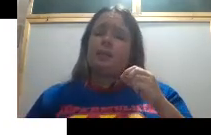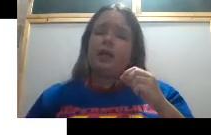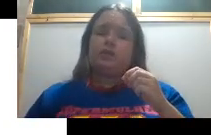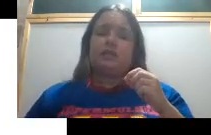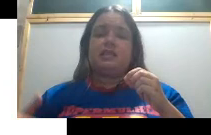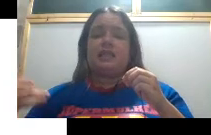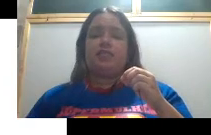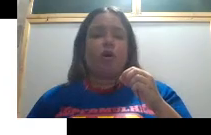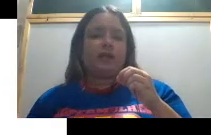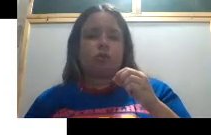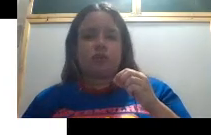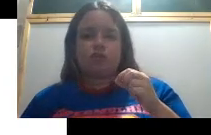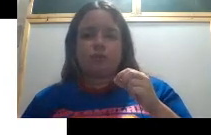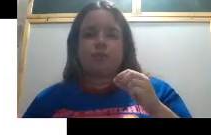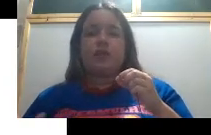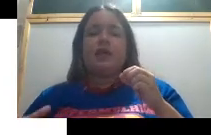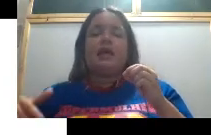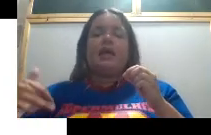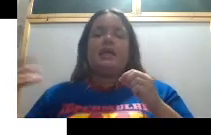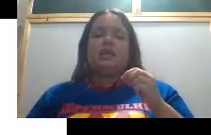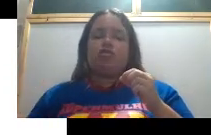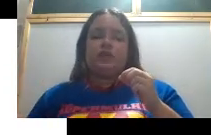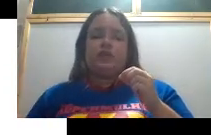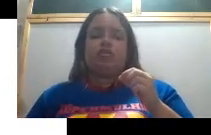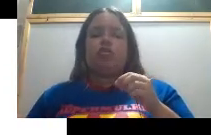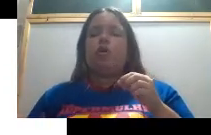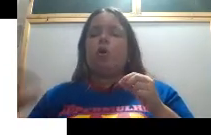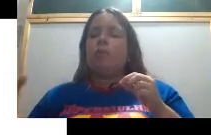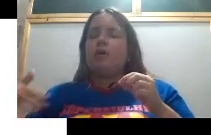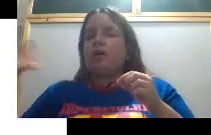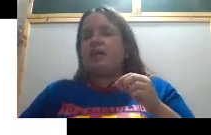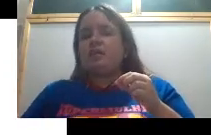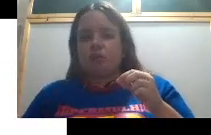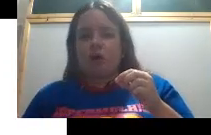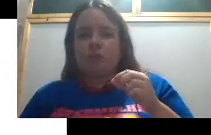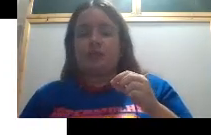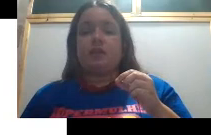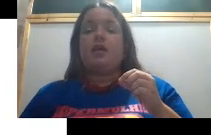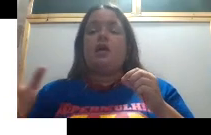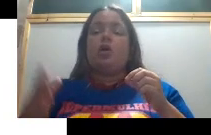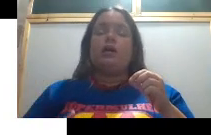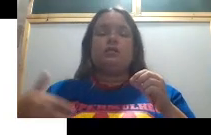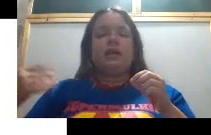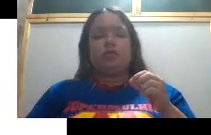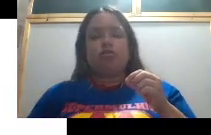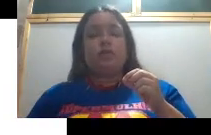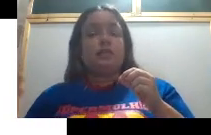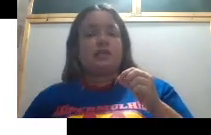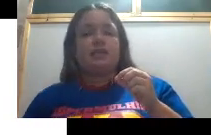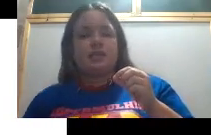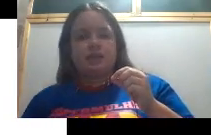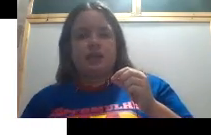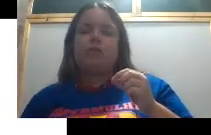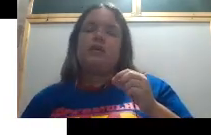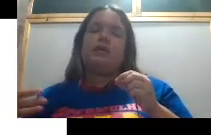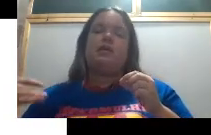e ela também é utilizada em formaturas em desfiles o mesmo até individualmente quando tem